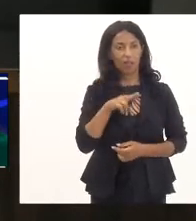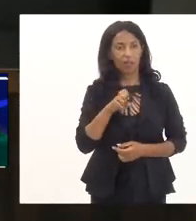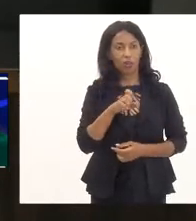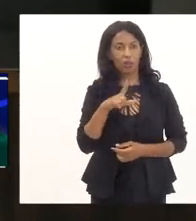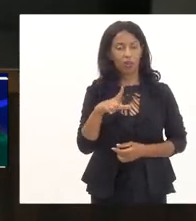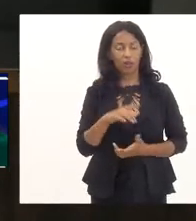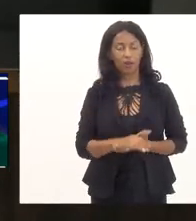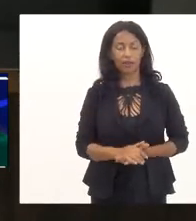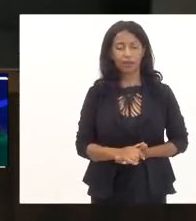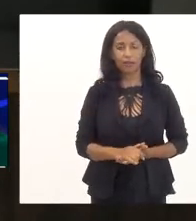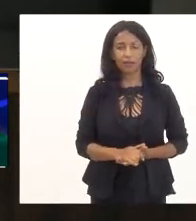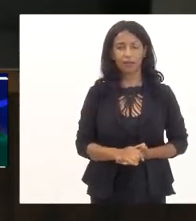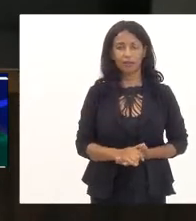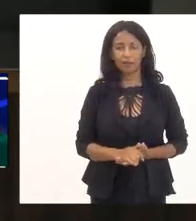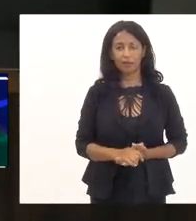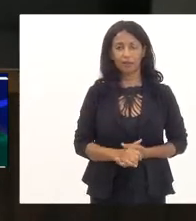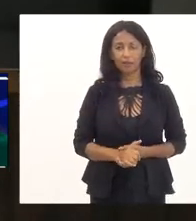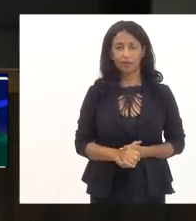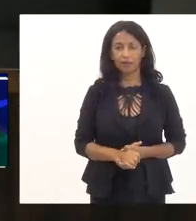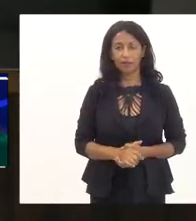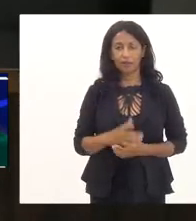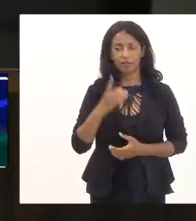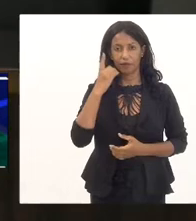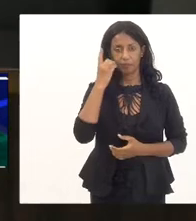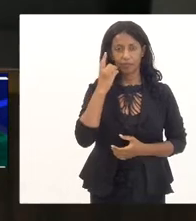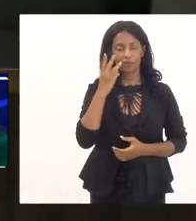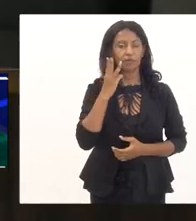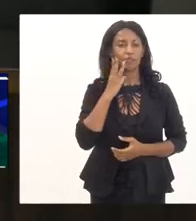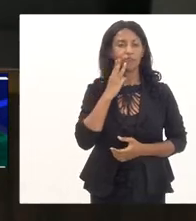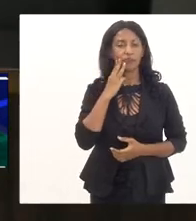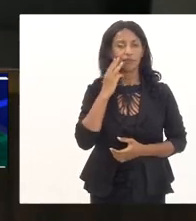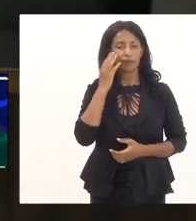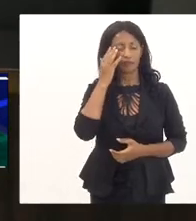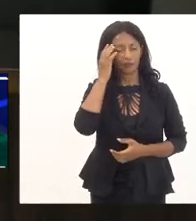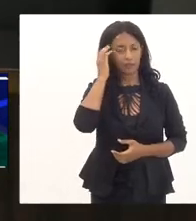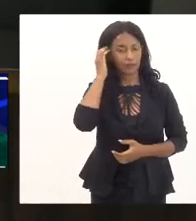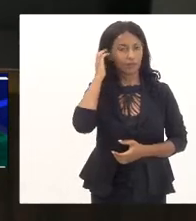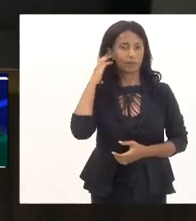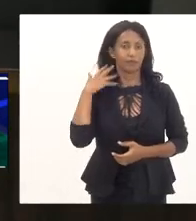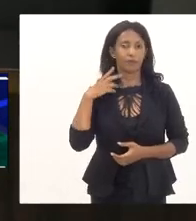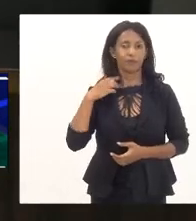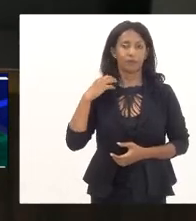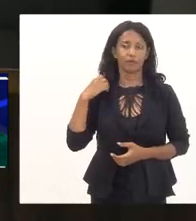Carvalho. Deputado Noel de Carvalho, deputado Valdec Carneiro.